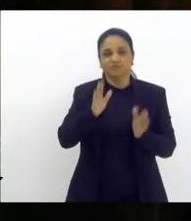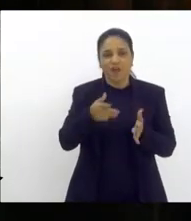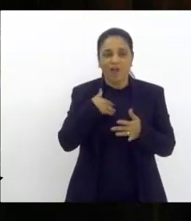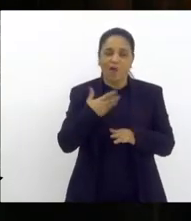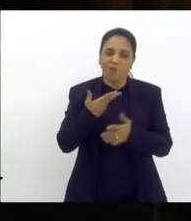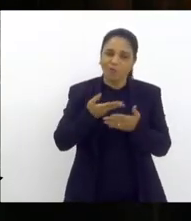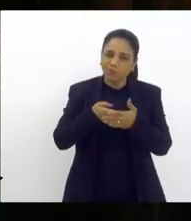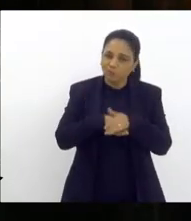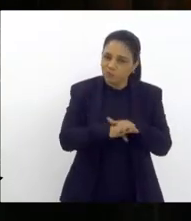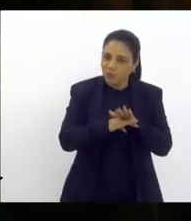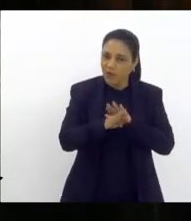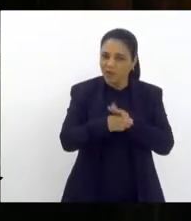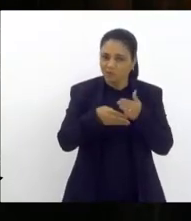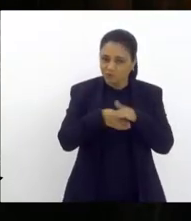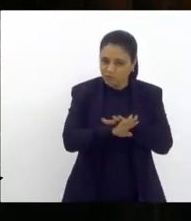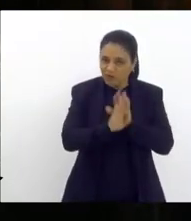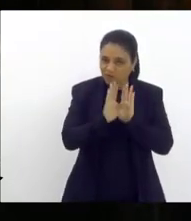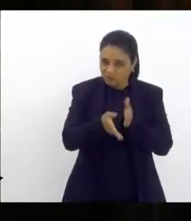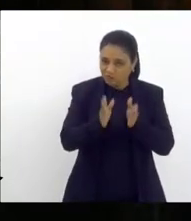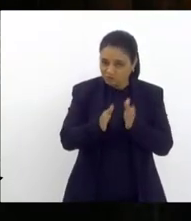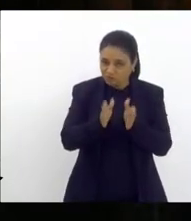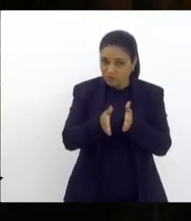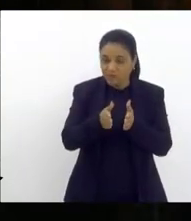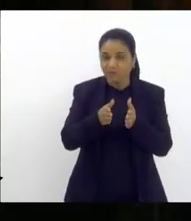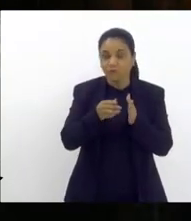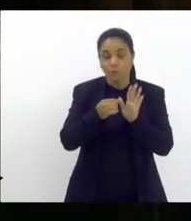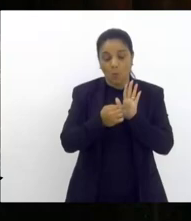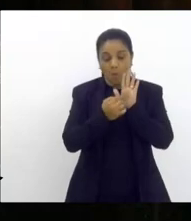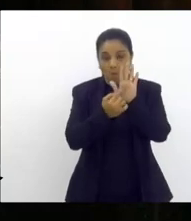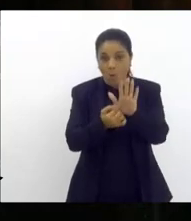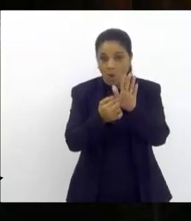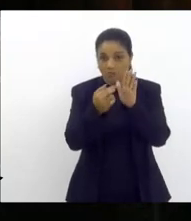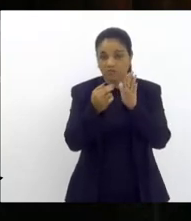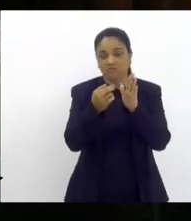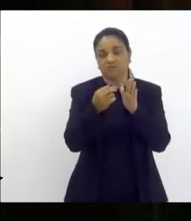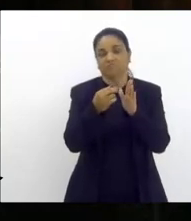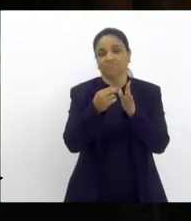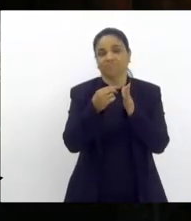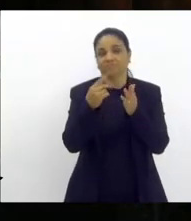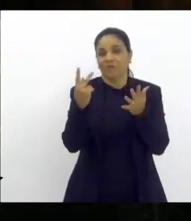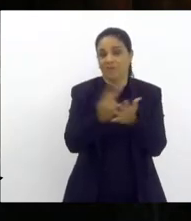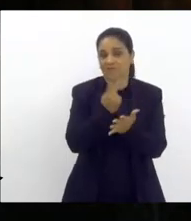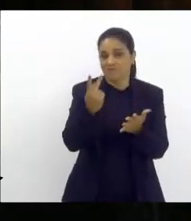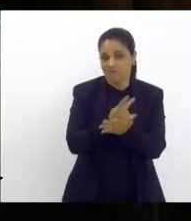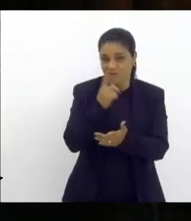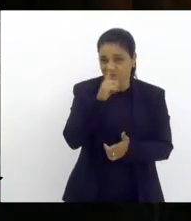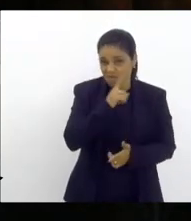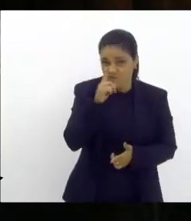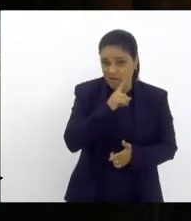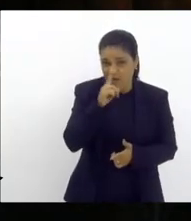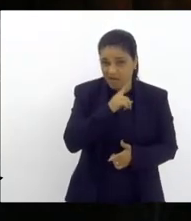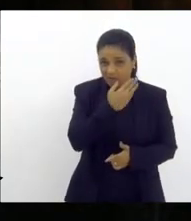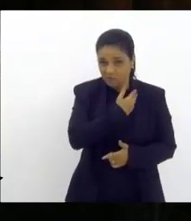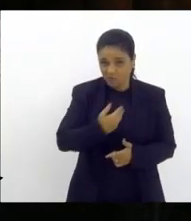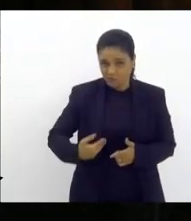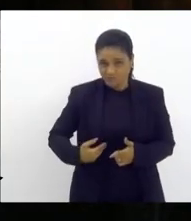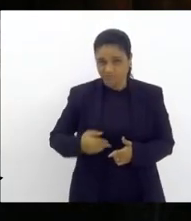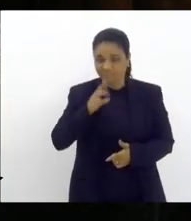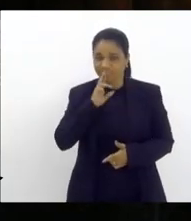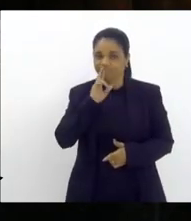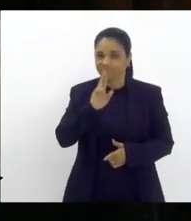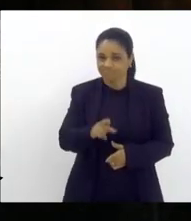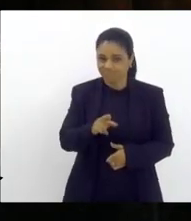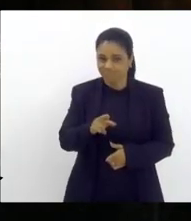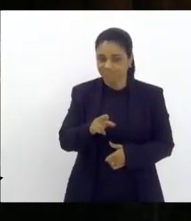tá acostumado porque quando a gente apresenta as irregularidades do governo eles respondem com ataques